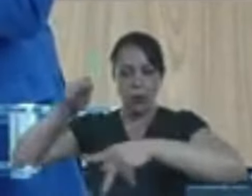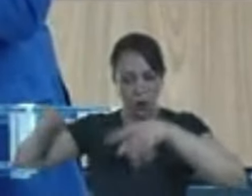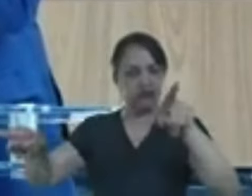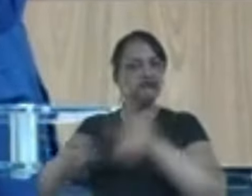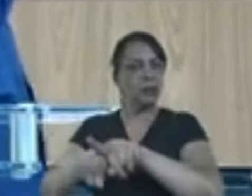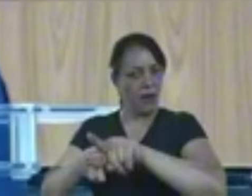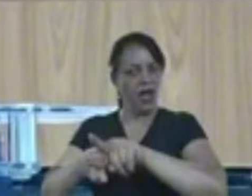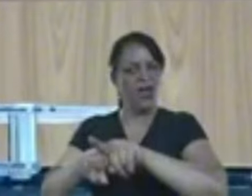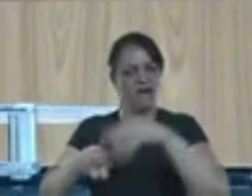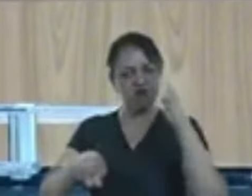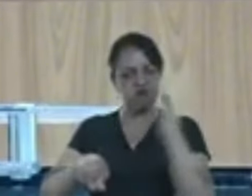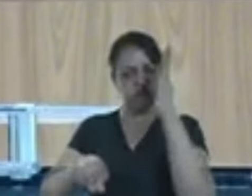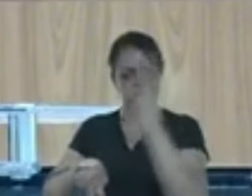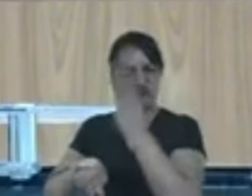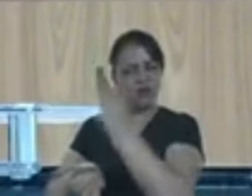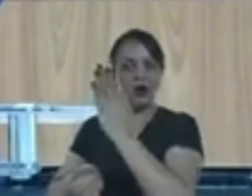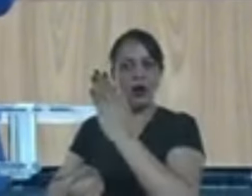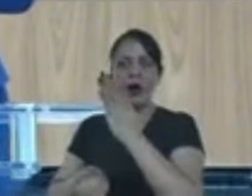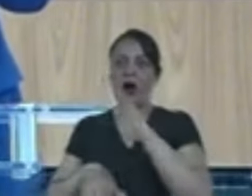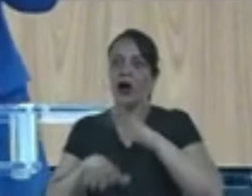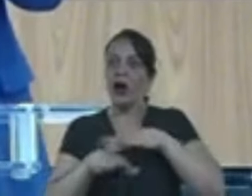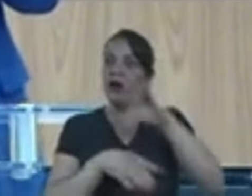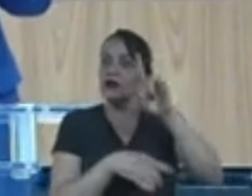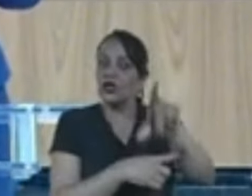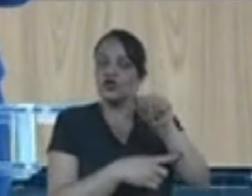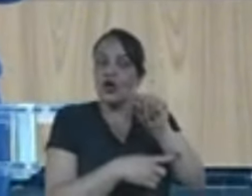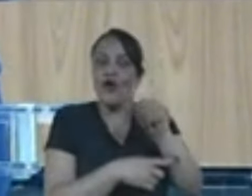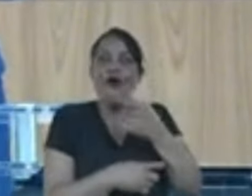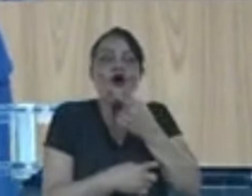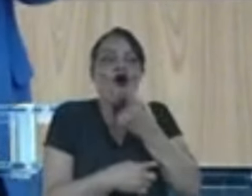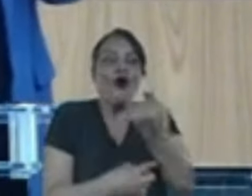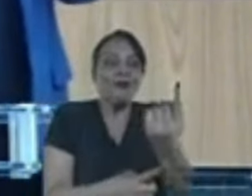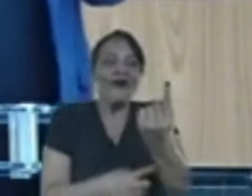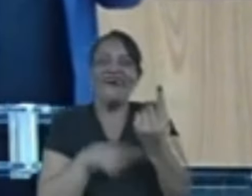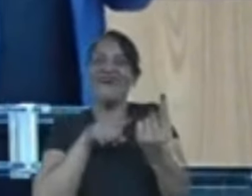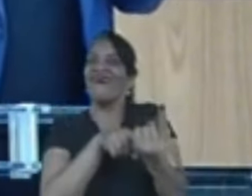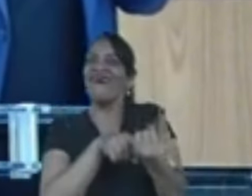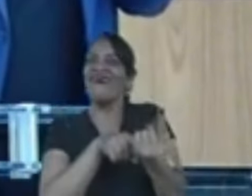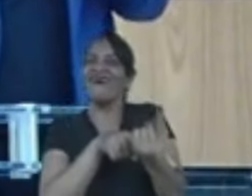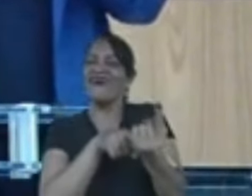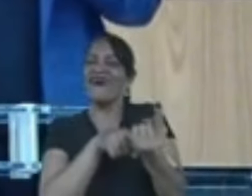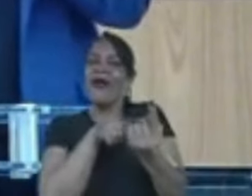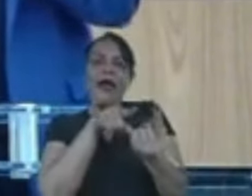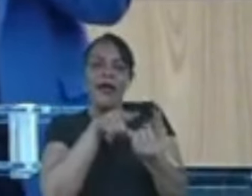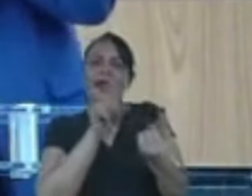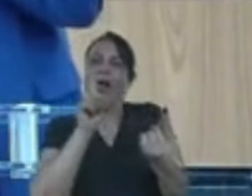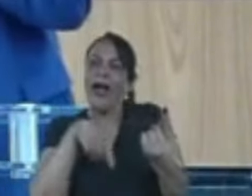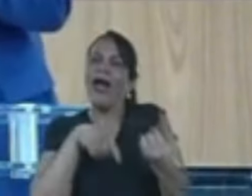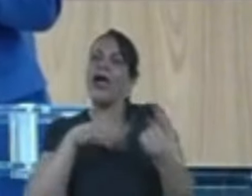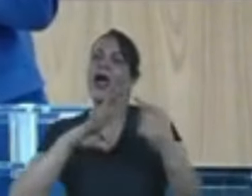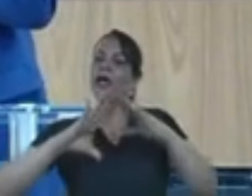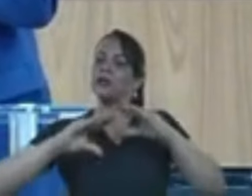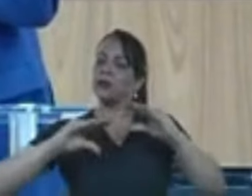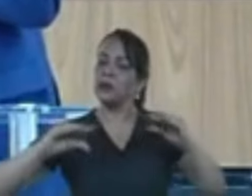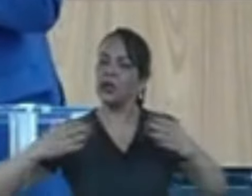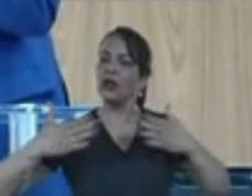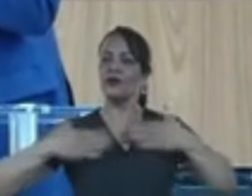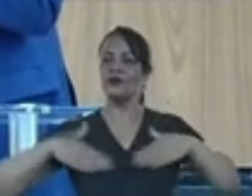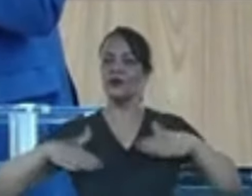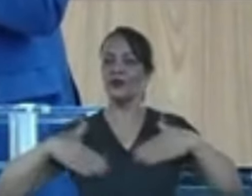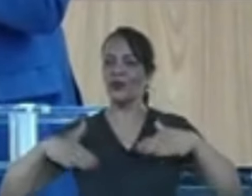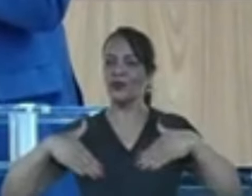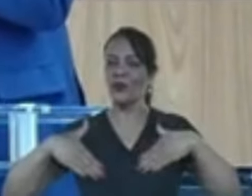a dedo Jonas, por quê? Porque o Jonas era um camarada tranquilo, Era um camarada bem mandado, era